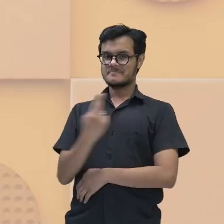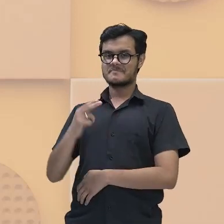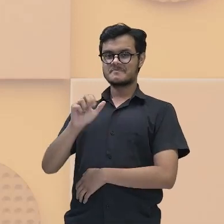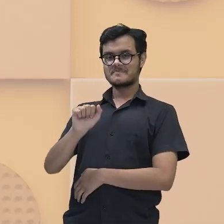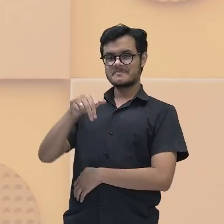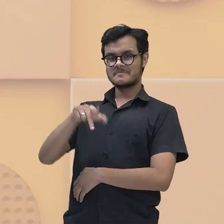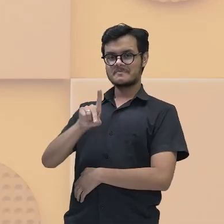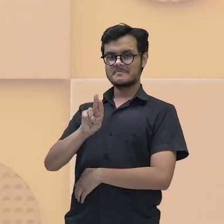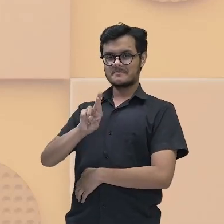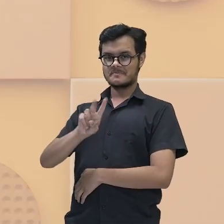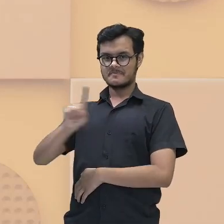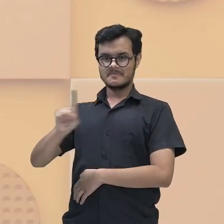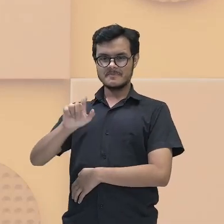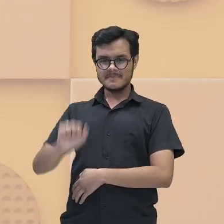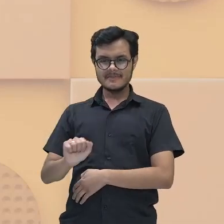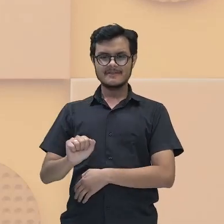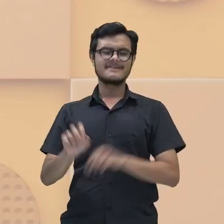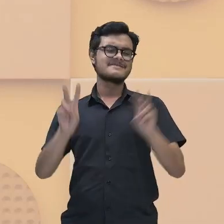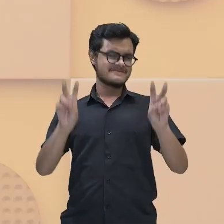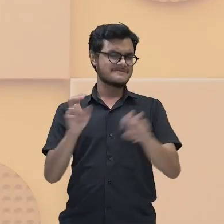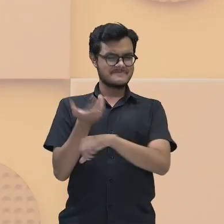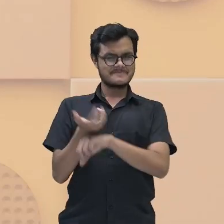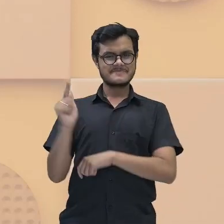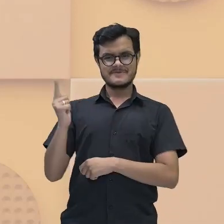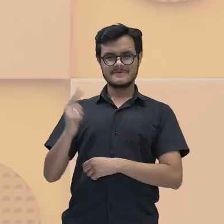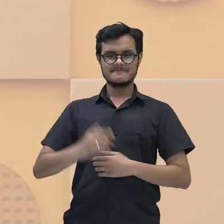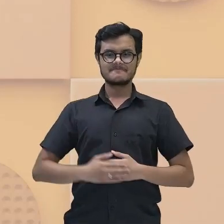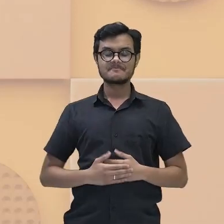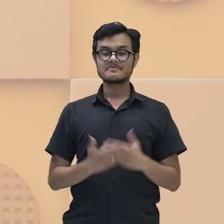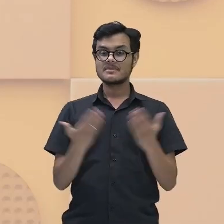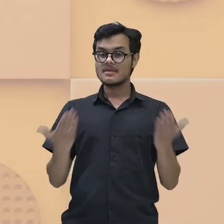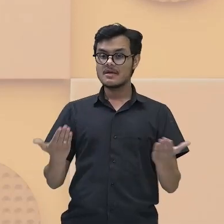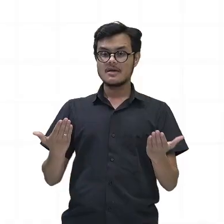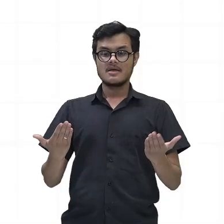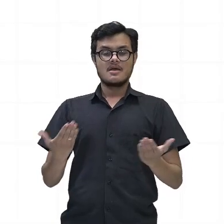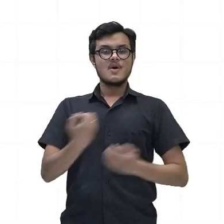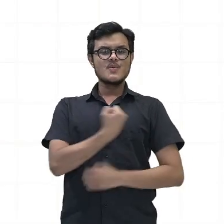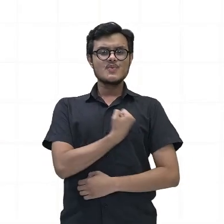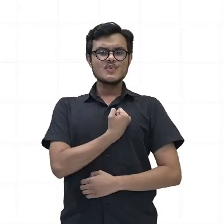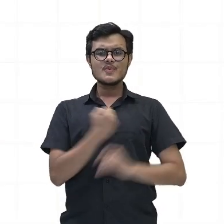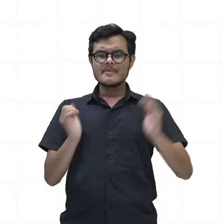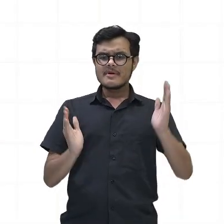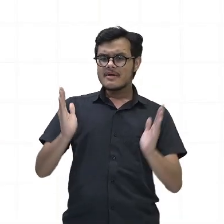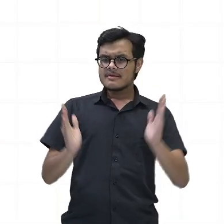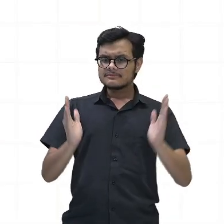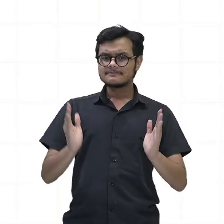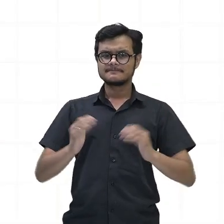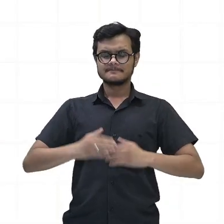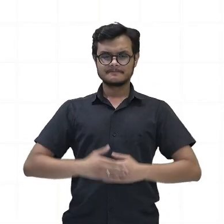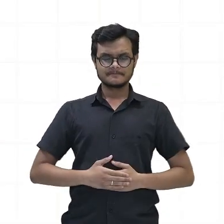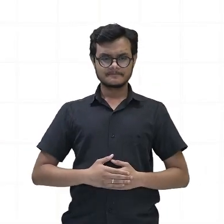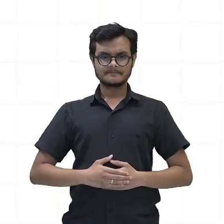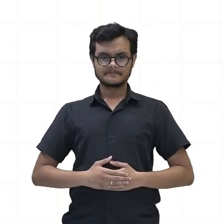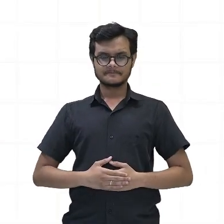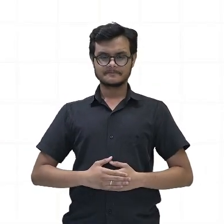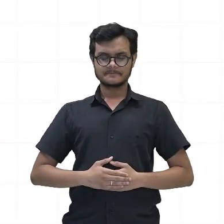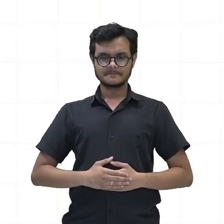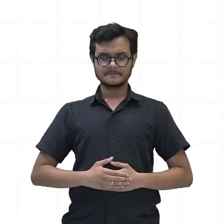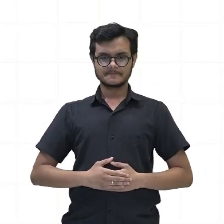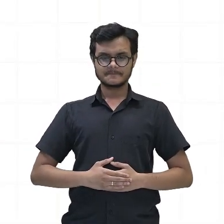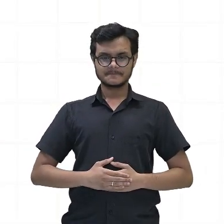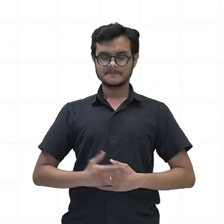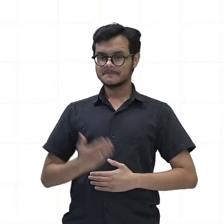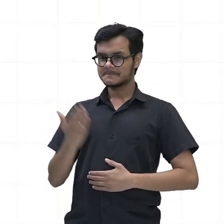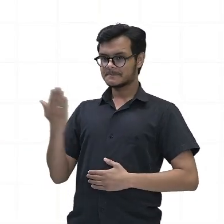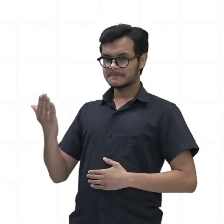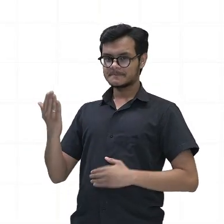Xavier, professora do componente de Geografia. Vamos verificar o número da nossa aula, o objeto de conhecimento e o detalhamento.